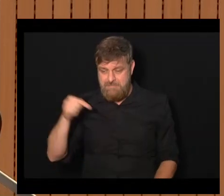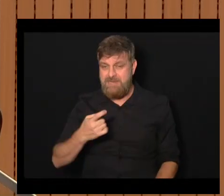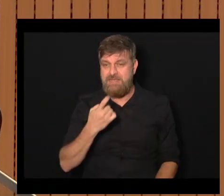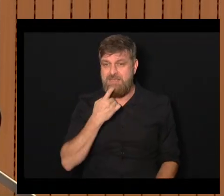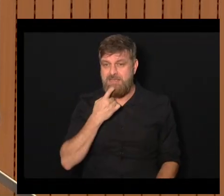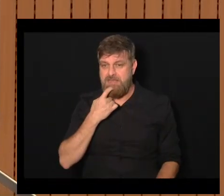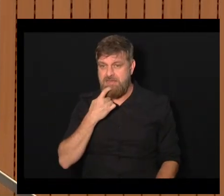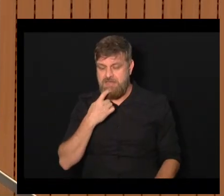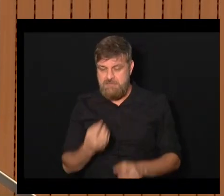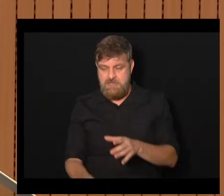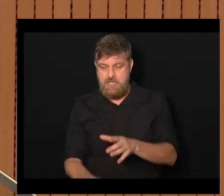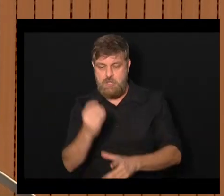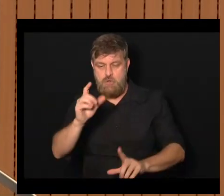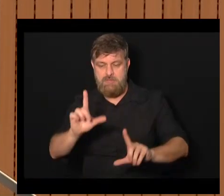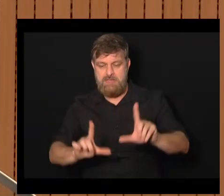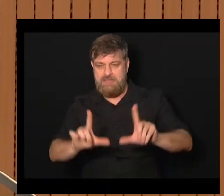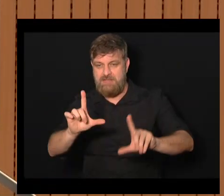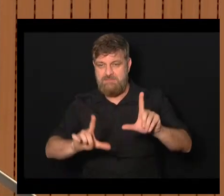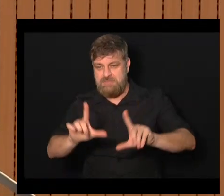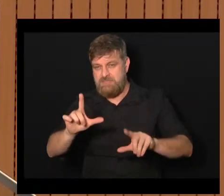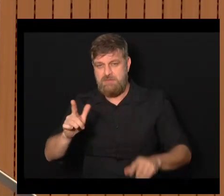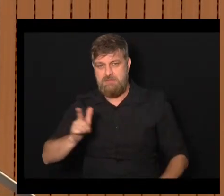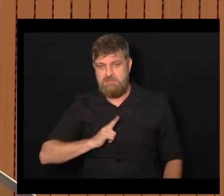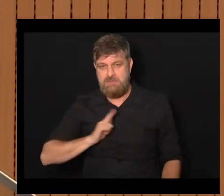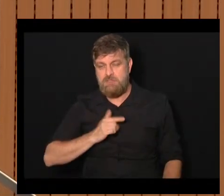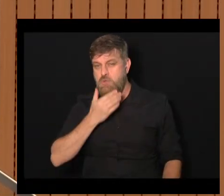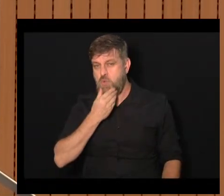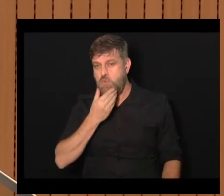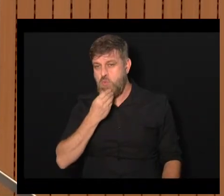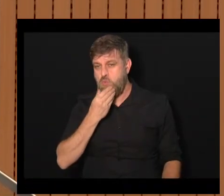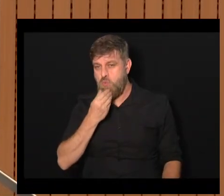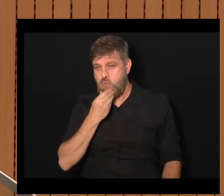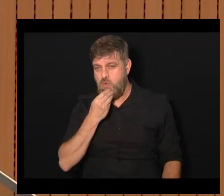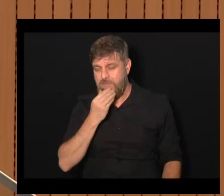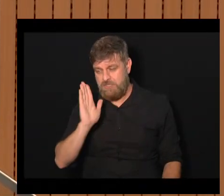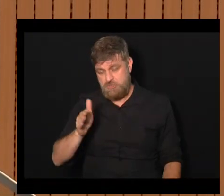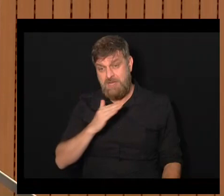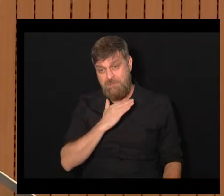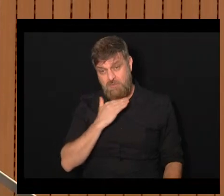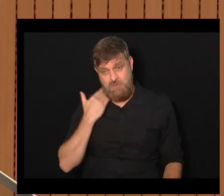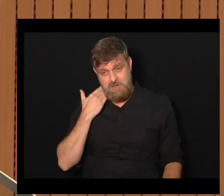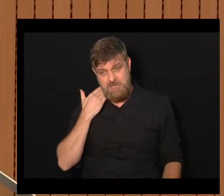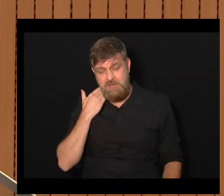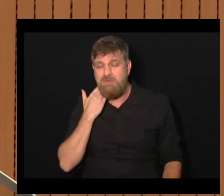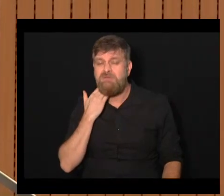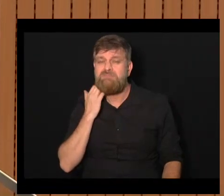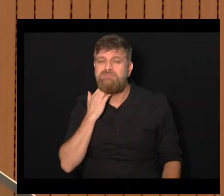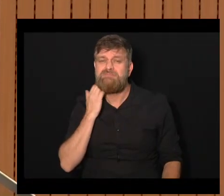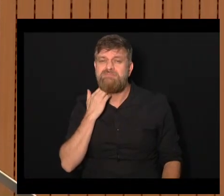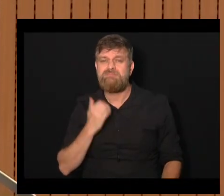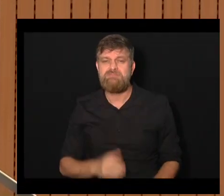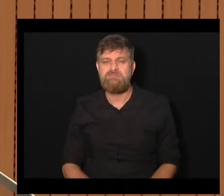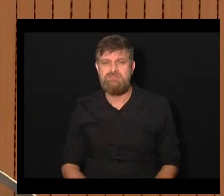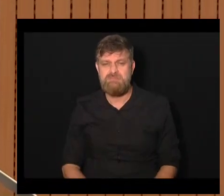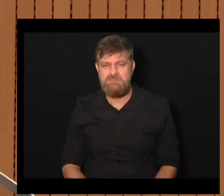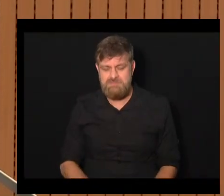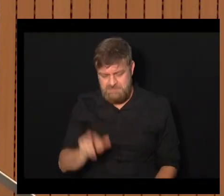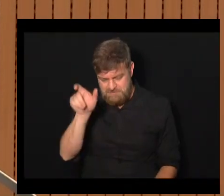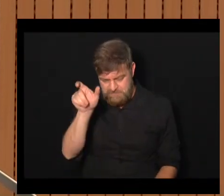Campinas, através do seu fundador, em memória, hoje, o